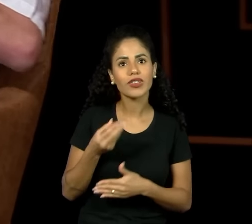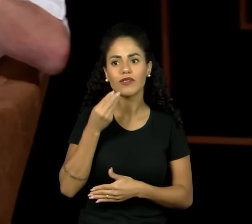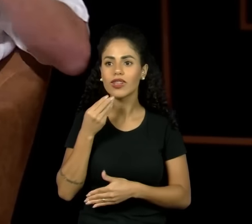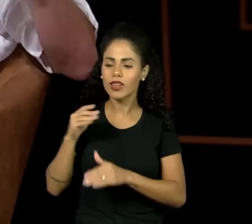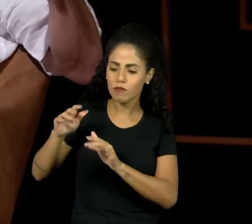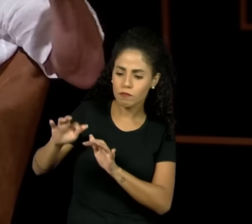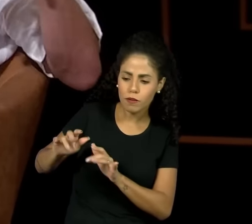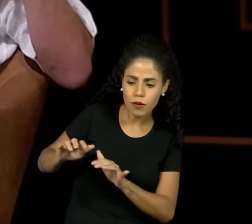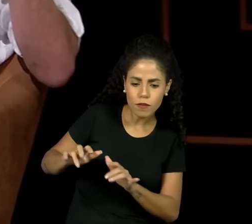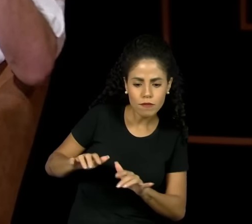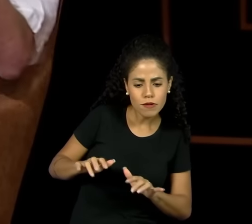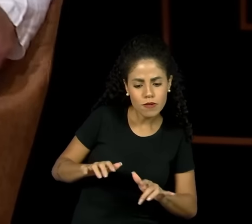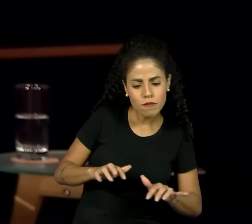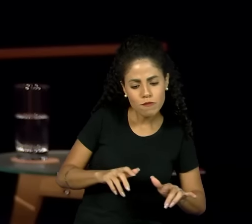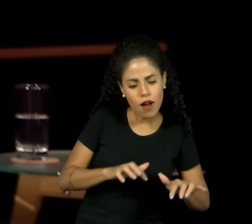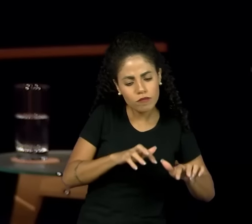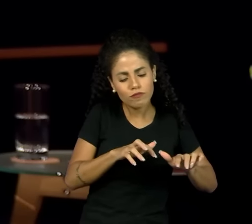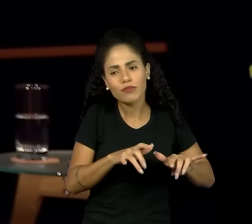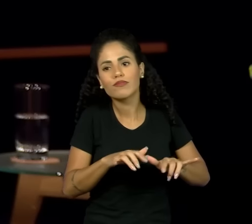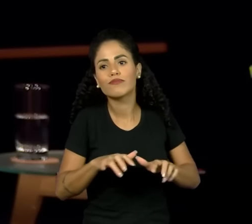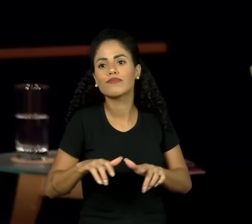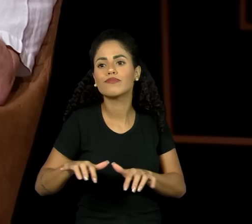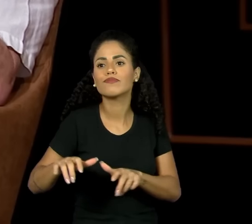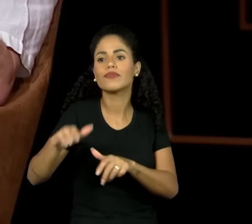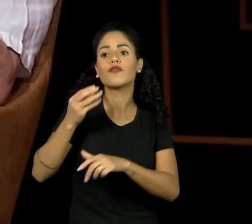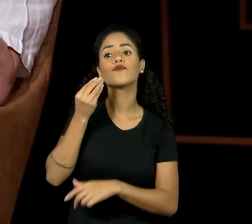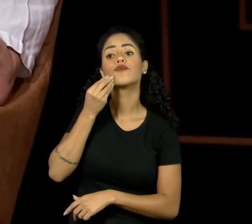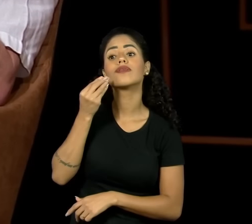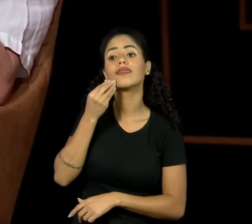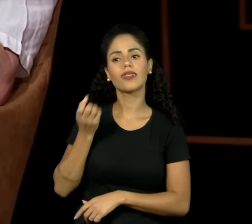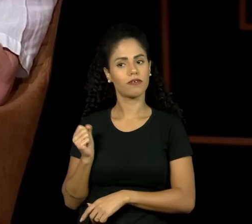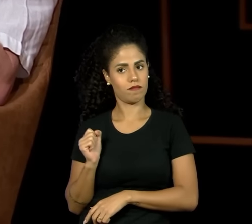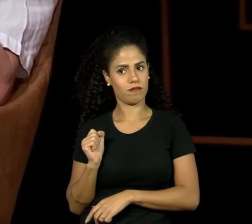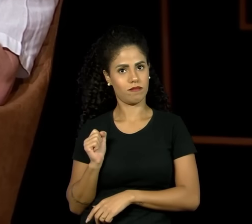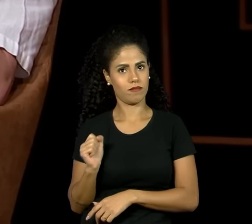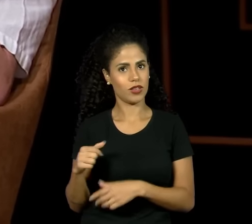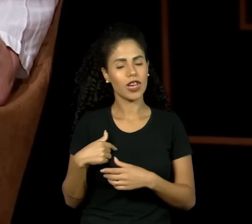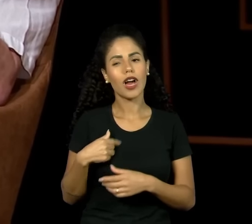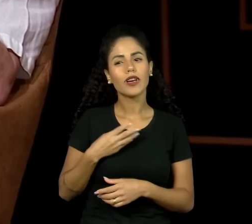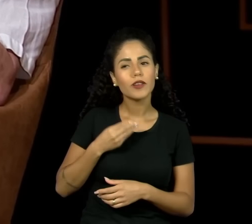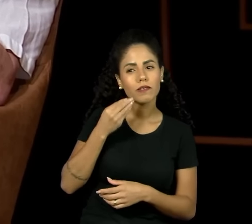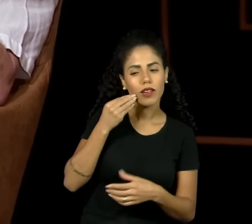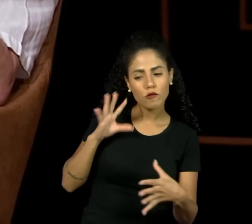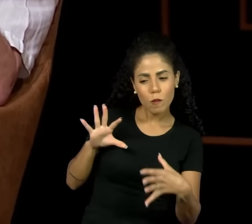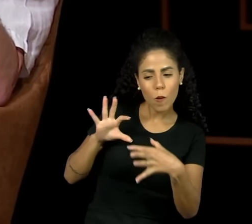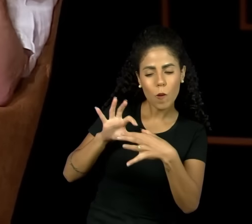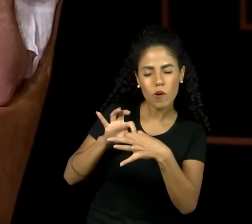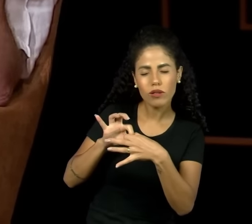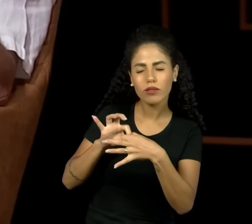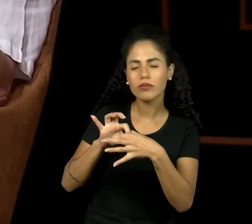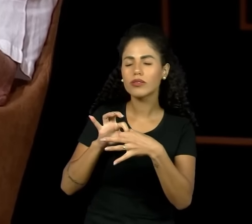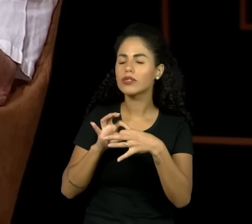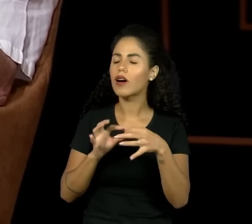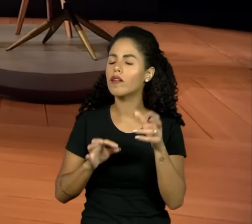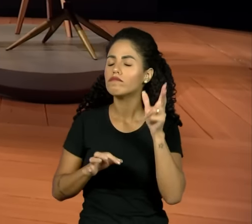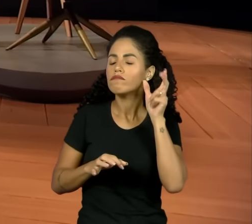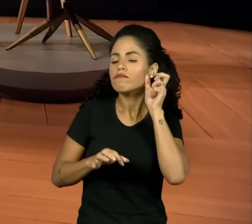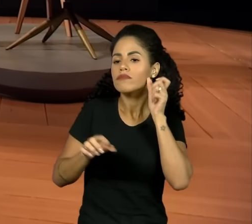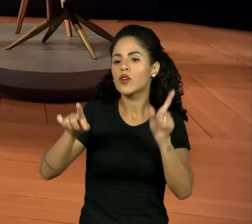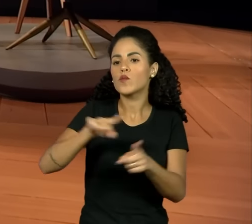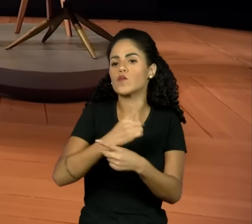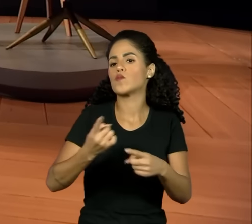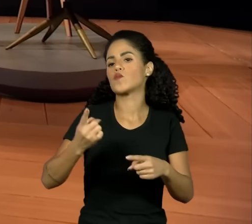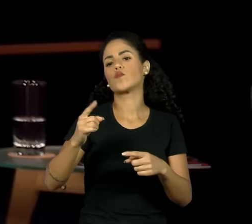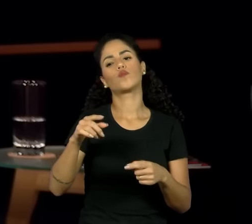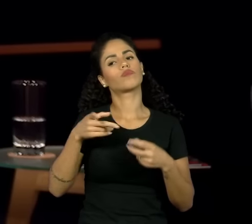as escalas eu vou descobrindo é é um lugar que eu encontro com a música eh eu ouço música o tempo todo